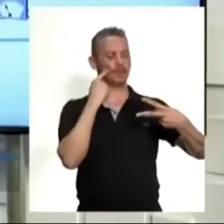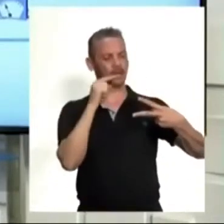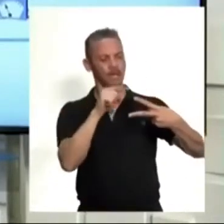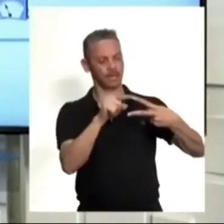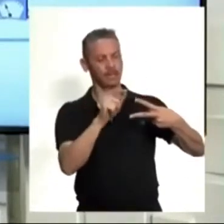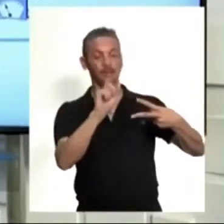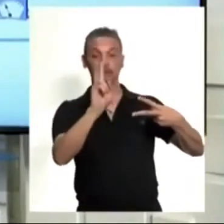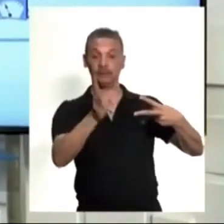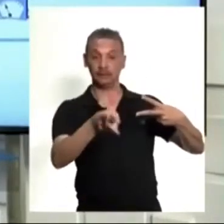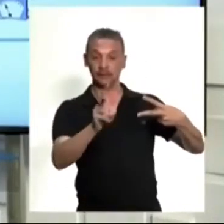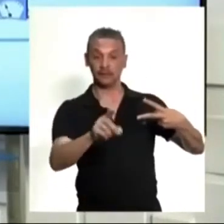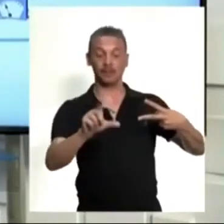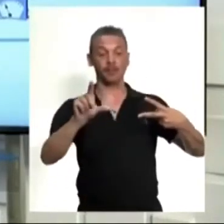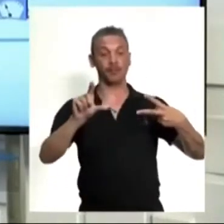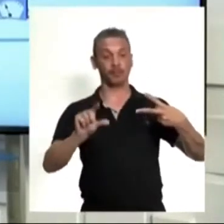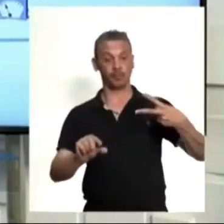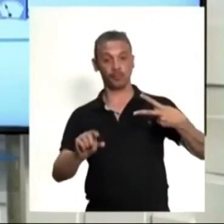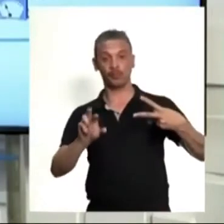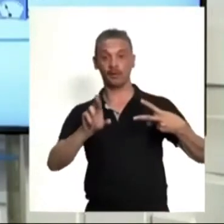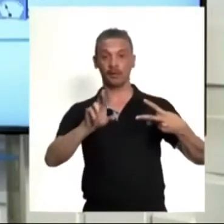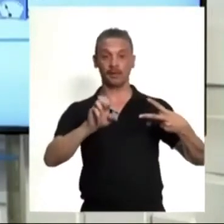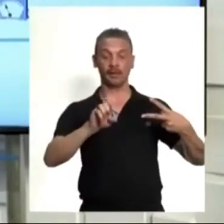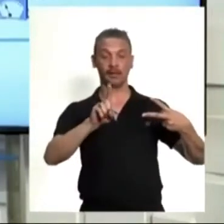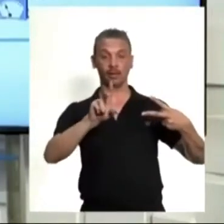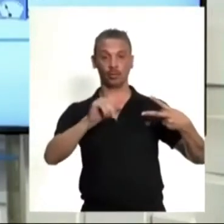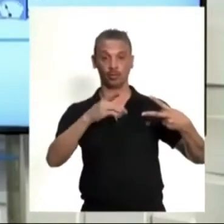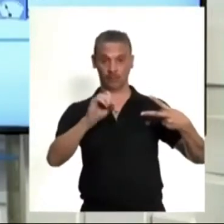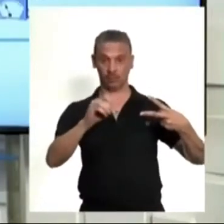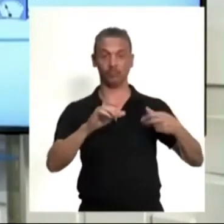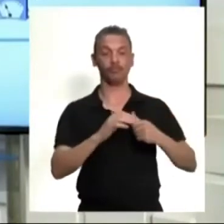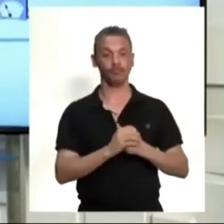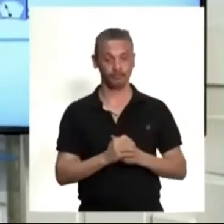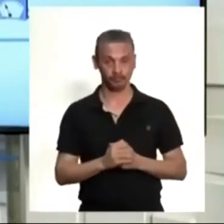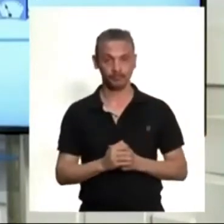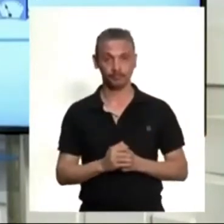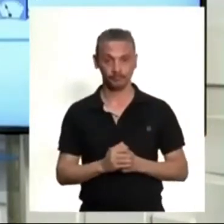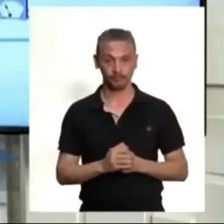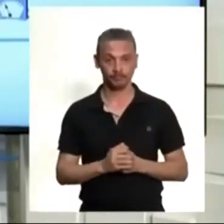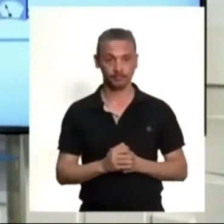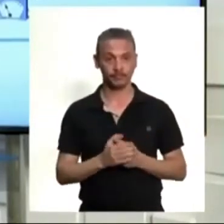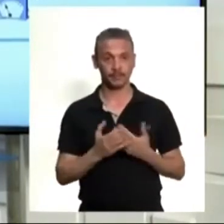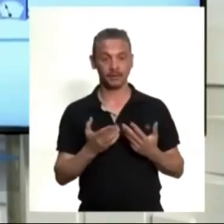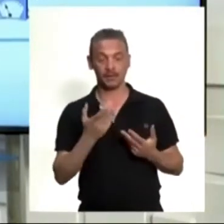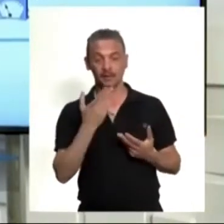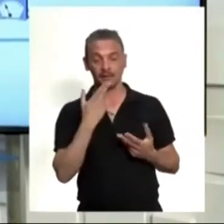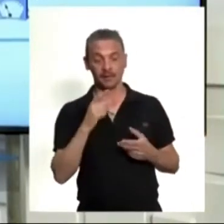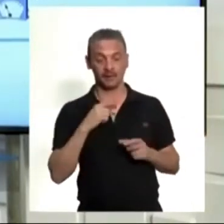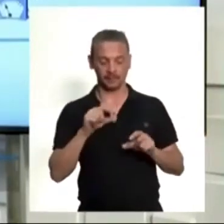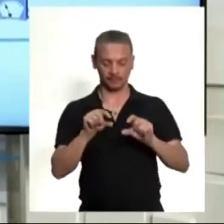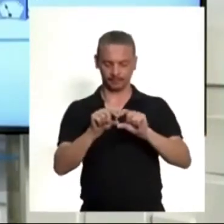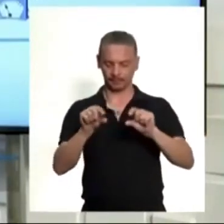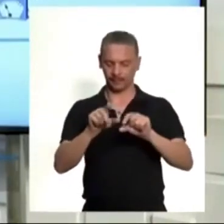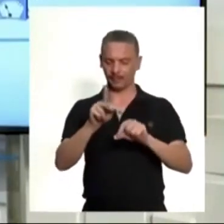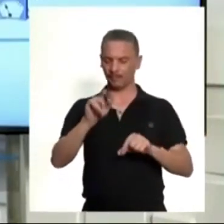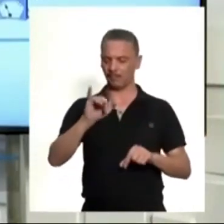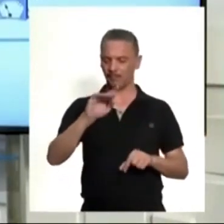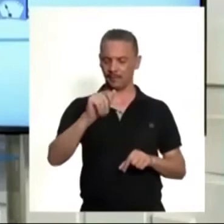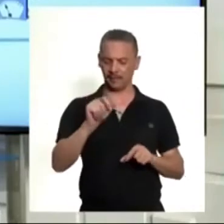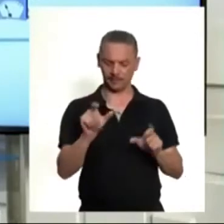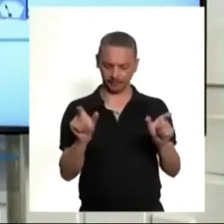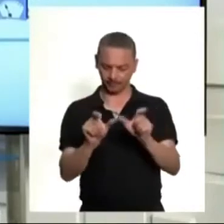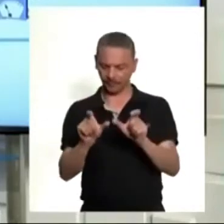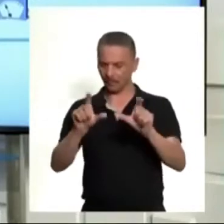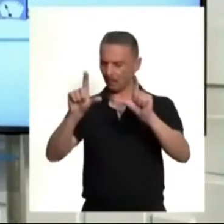redução sempre vai sofrer redução. Tá? E aí, às vezes, você tem uma pilha já montada e já tem um cara